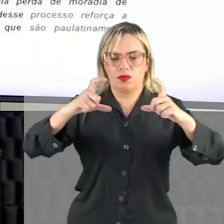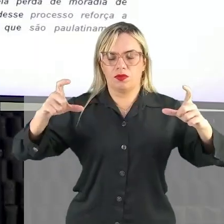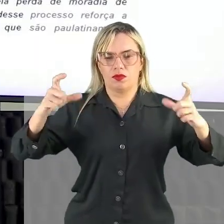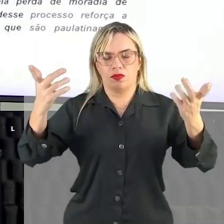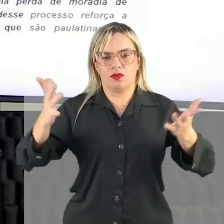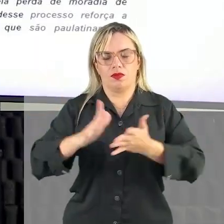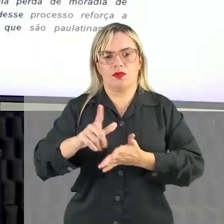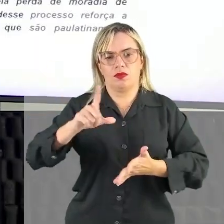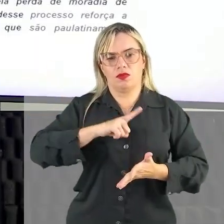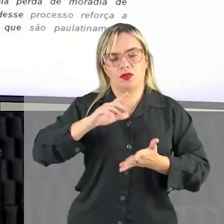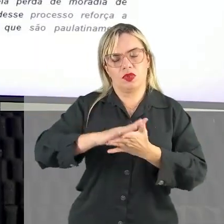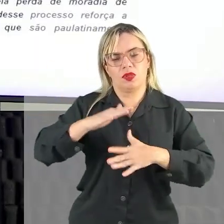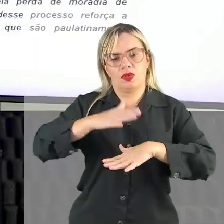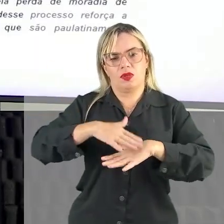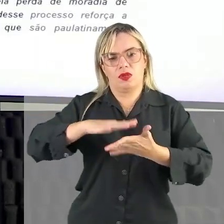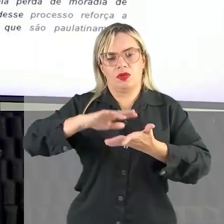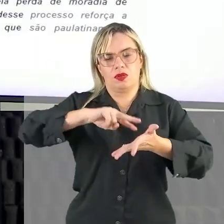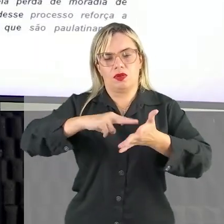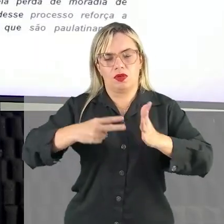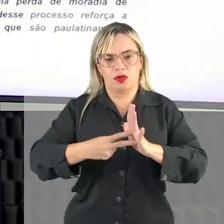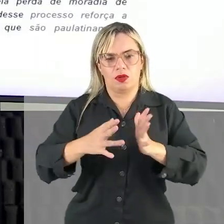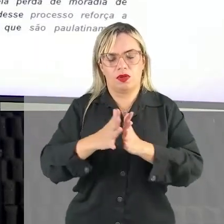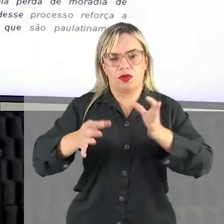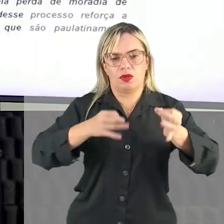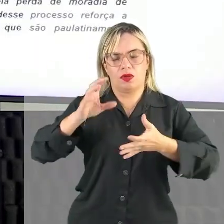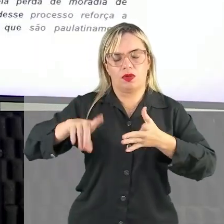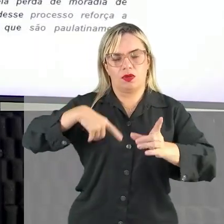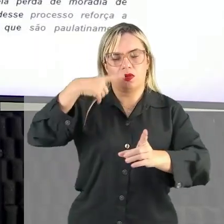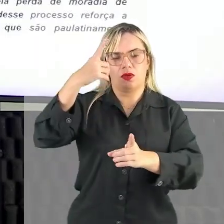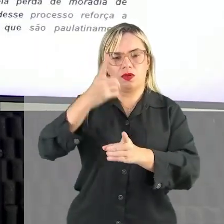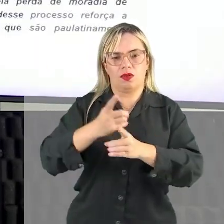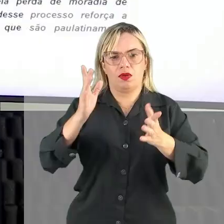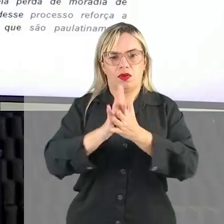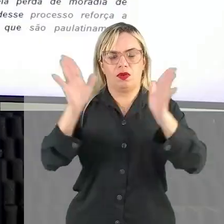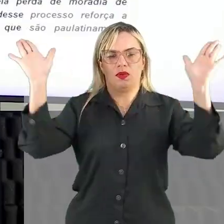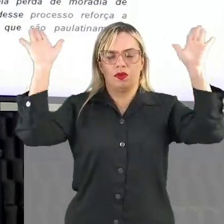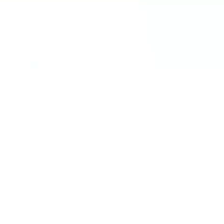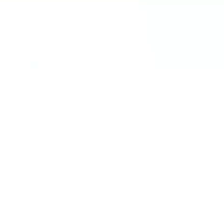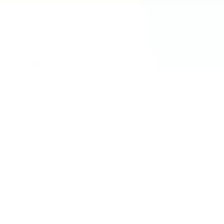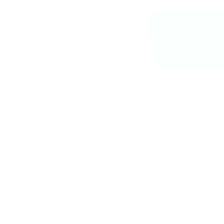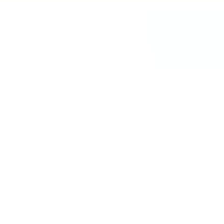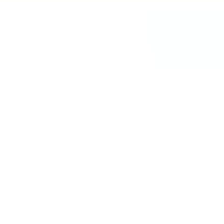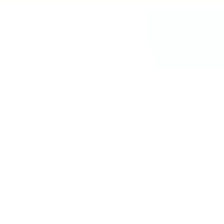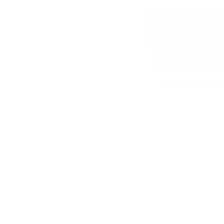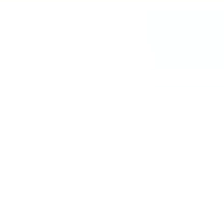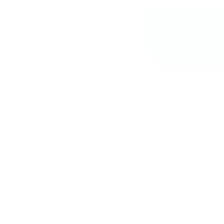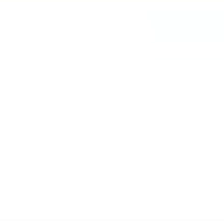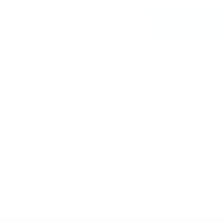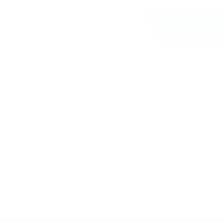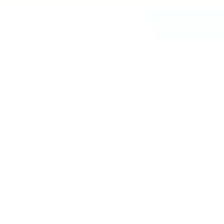ainda muito mais sentido ao seu argumento até a próxima pessoal tchau tchau